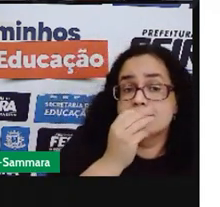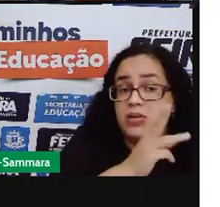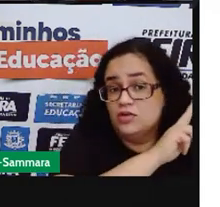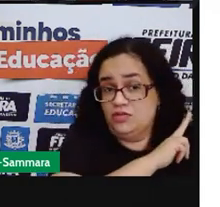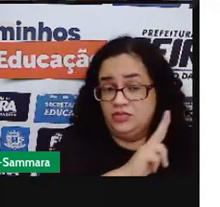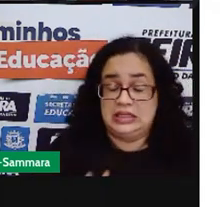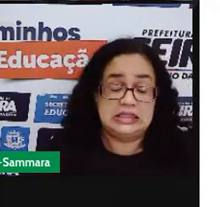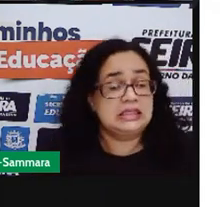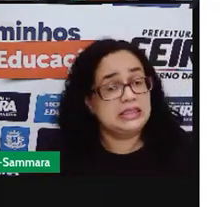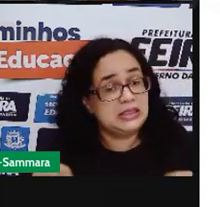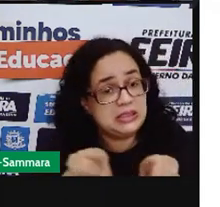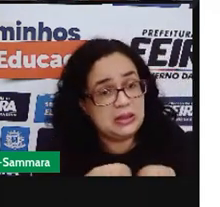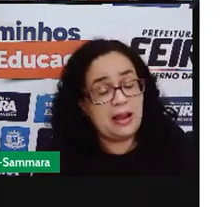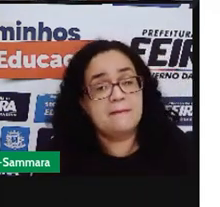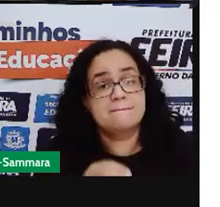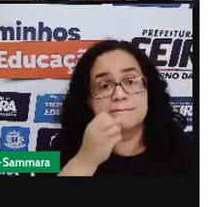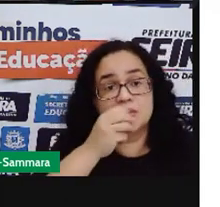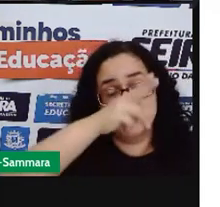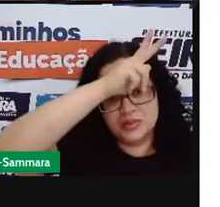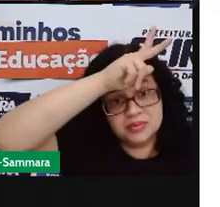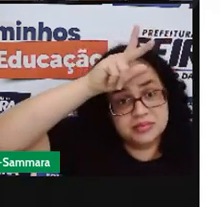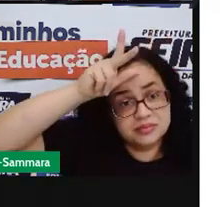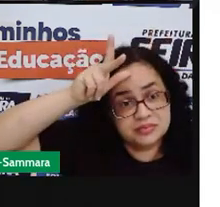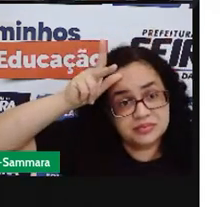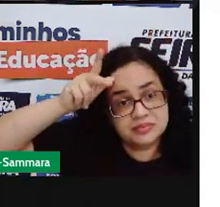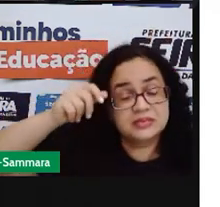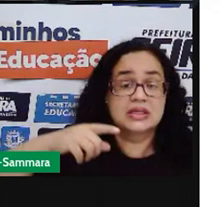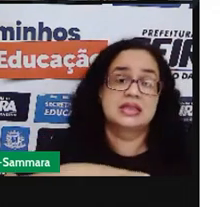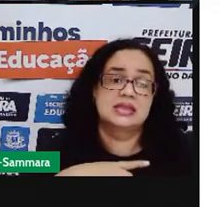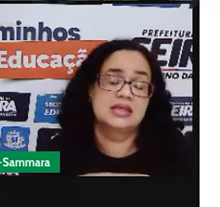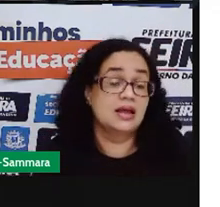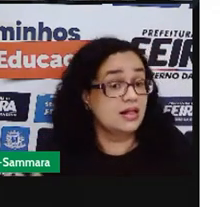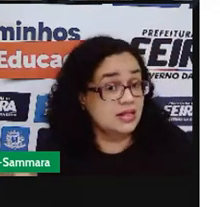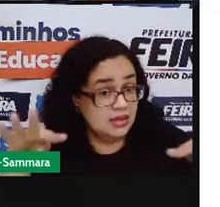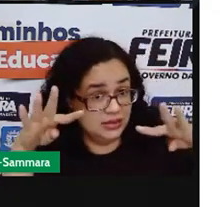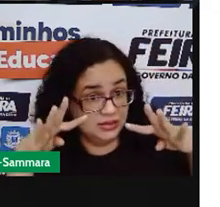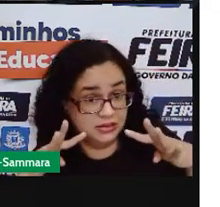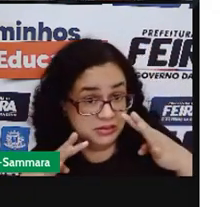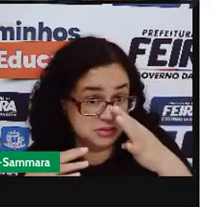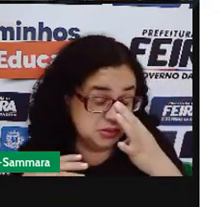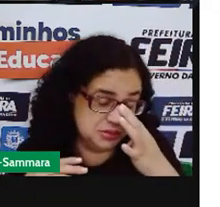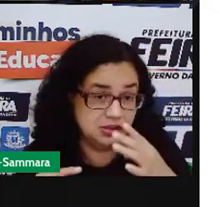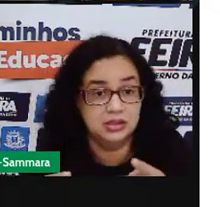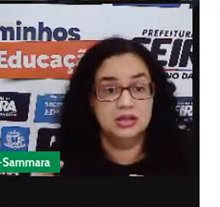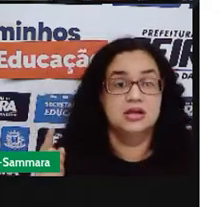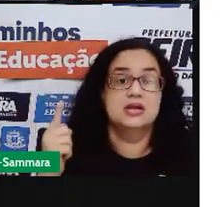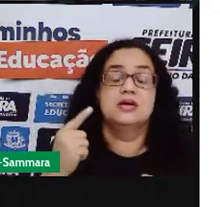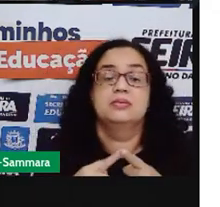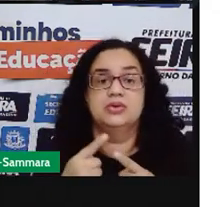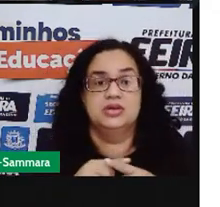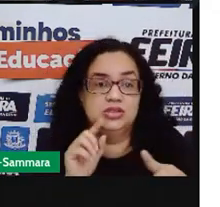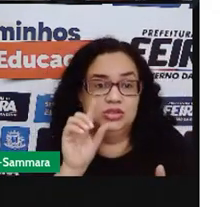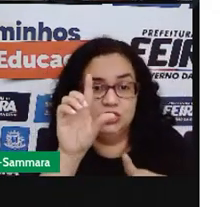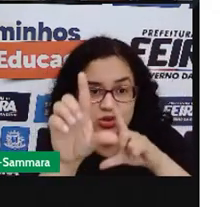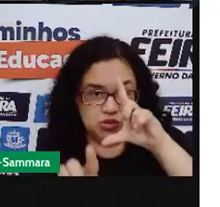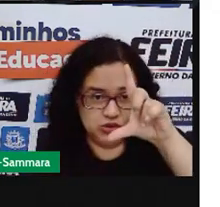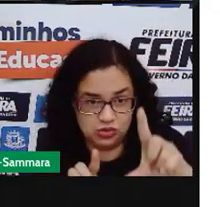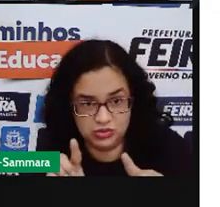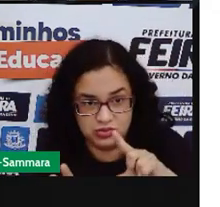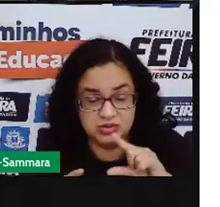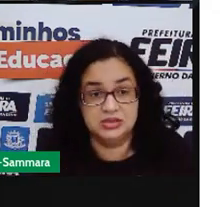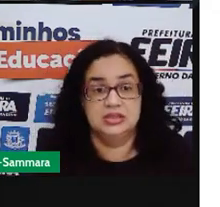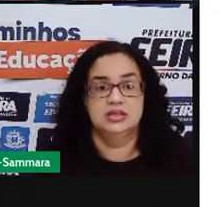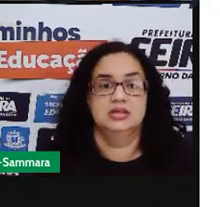um bom prefeito. E isso requer da gente bastante atenção, porque a nossa escolha no voto é